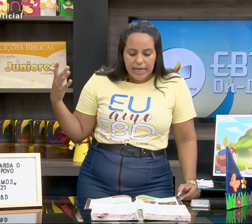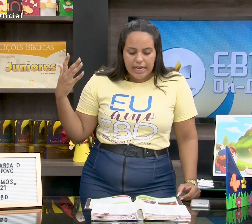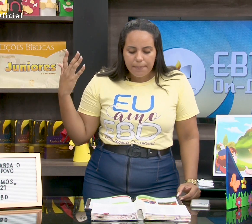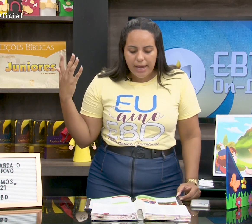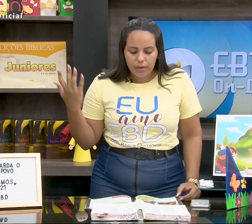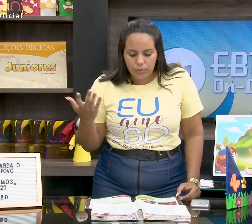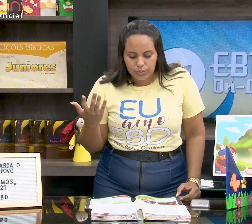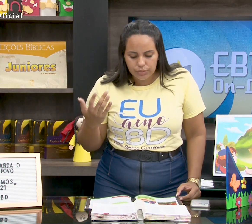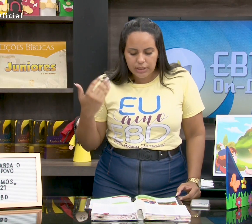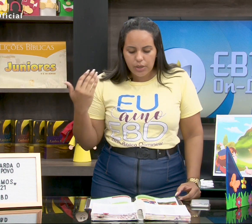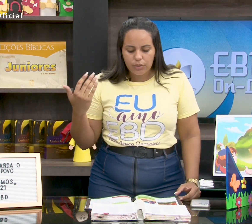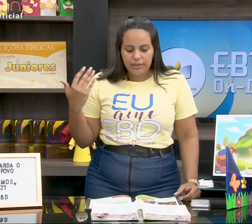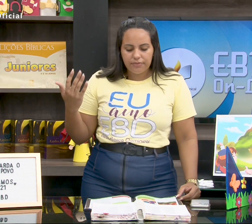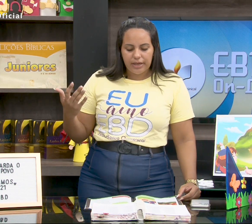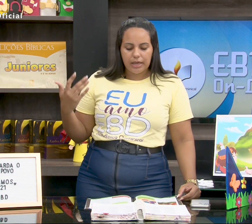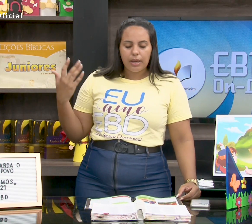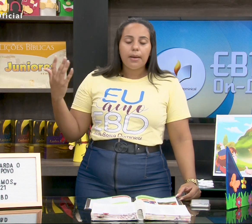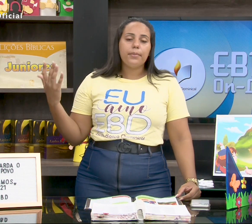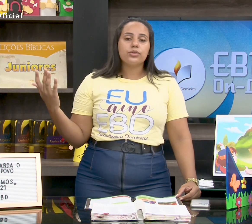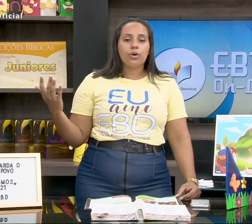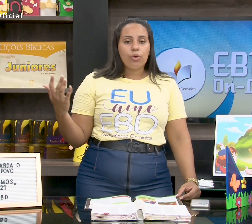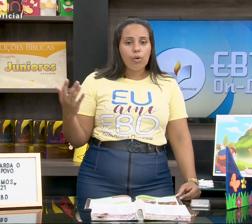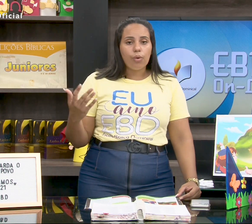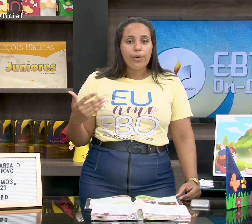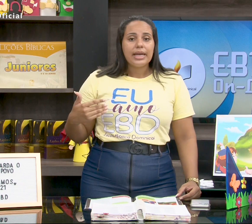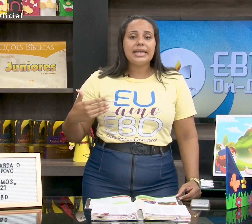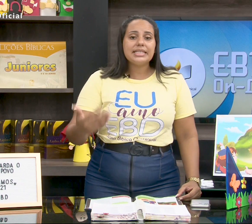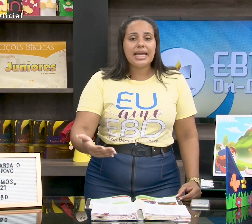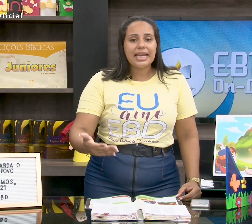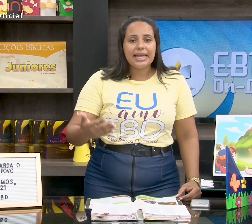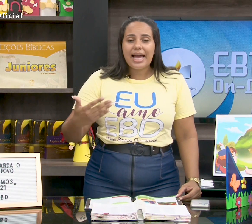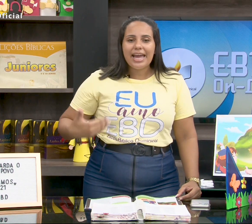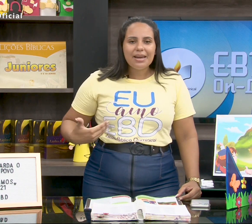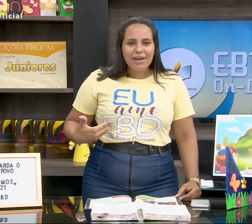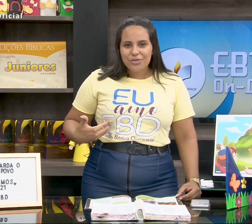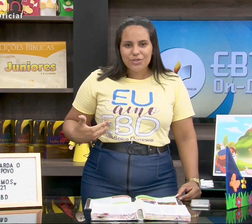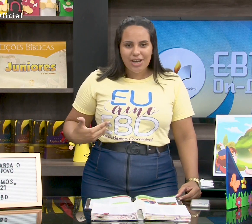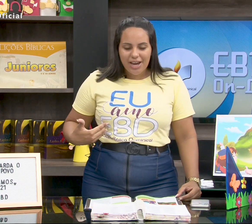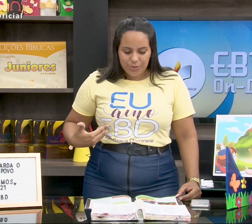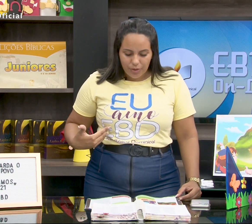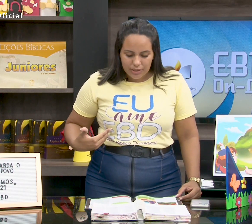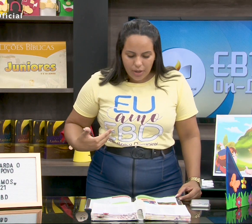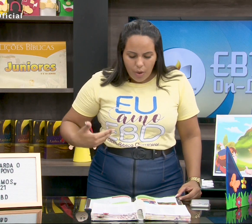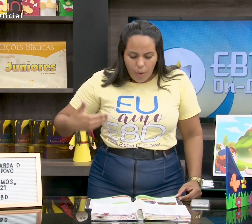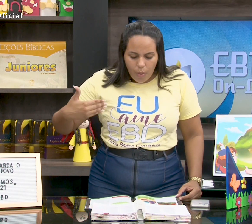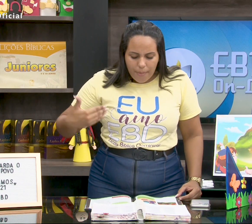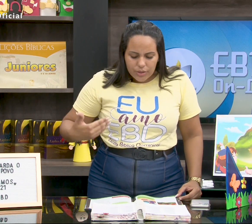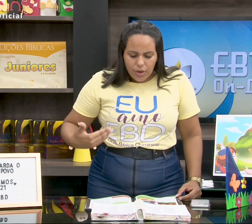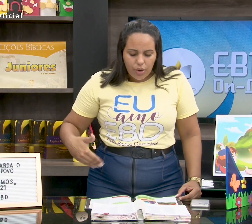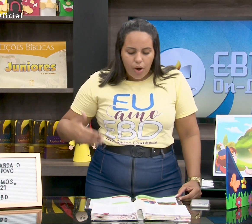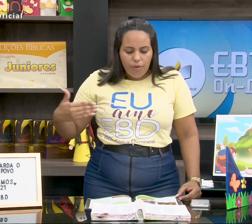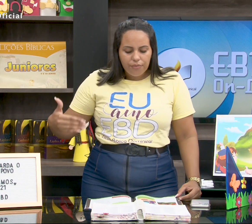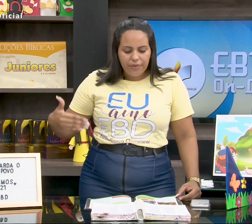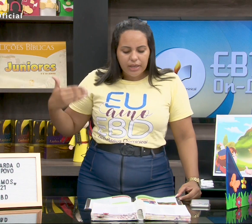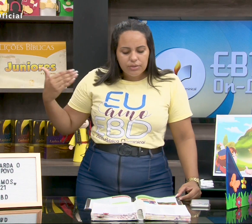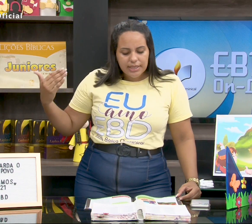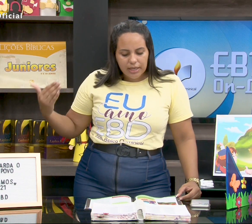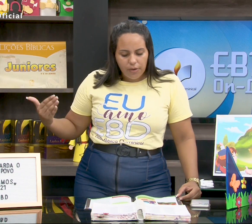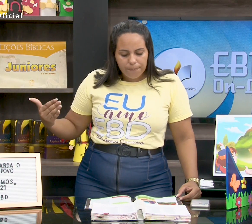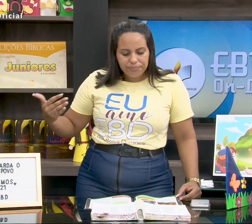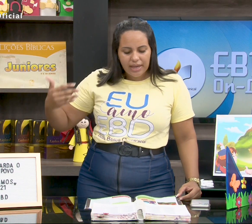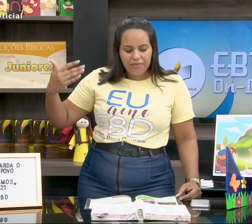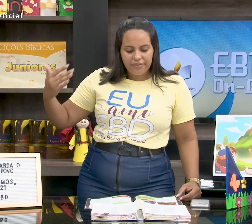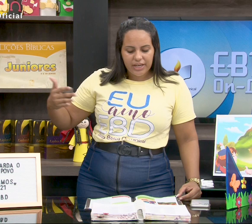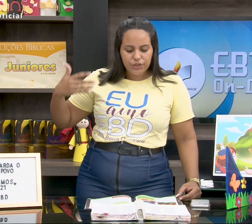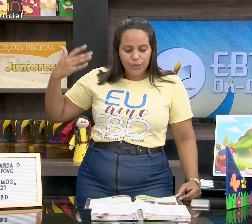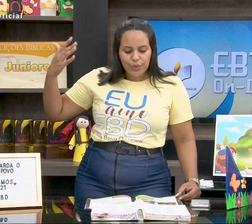montes e pergunto: de onde vem meu socorro? E em seguida ele mesmo já responde: o meu socorro vem do